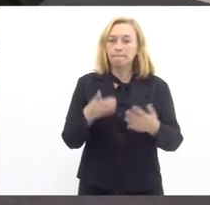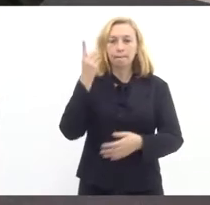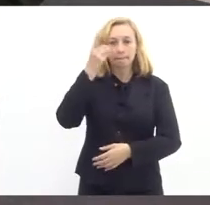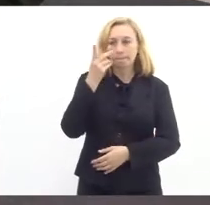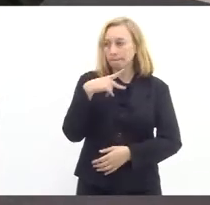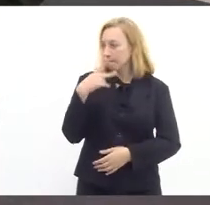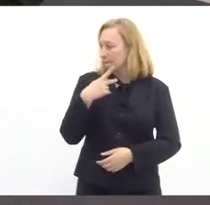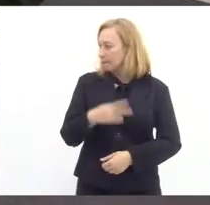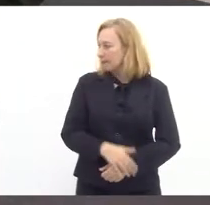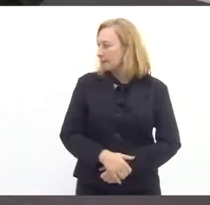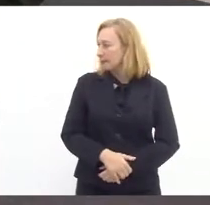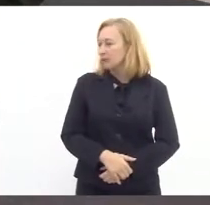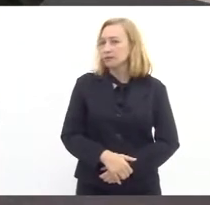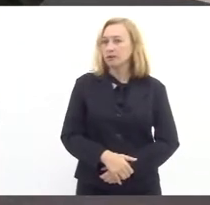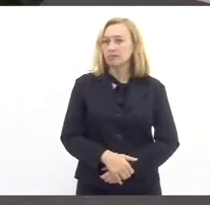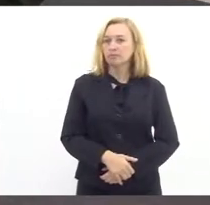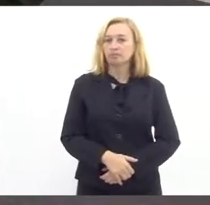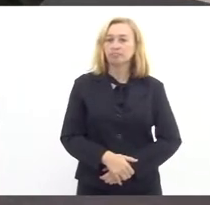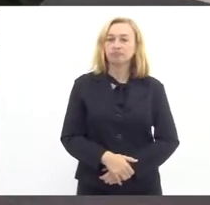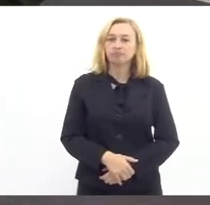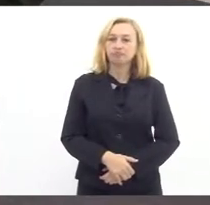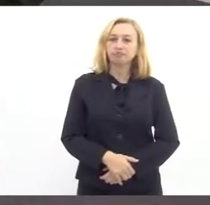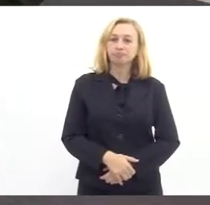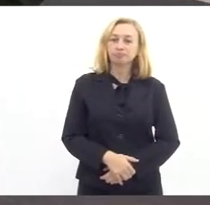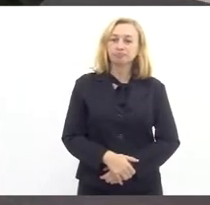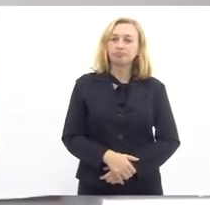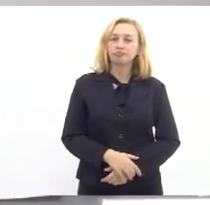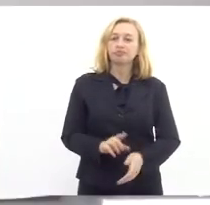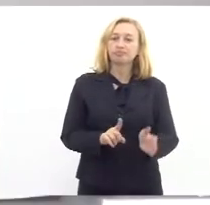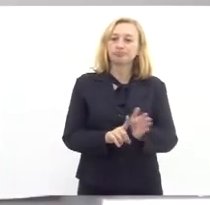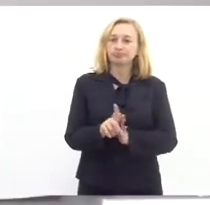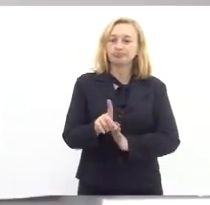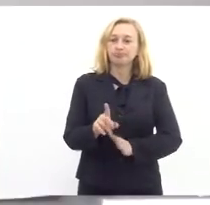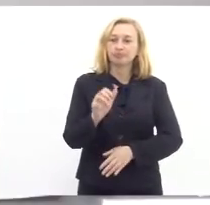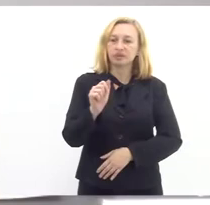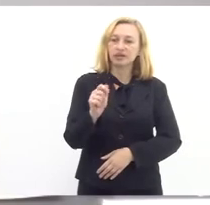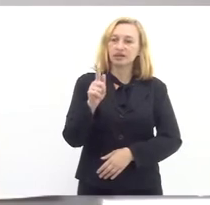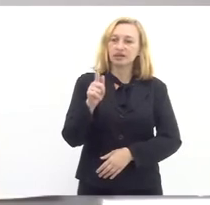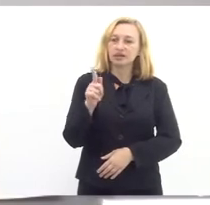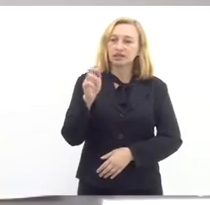palavra. Então, essa pergunta que eu vou fazer é para a GETRANSP.